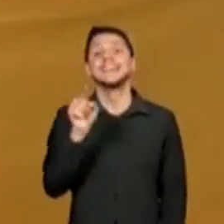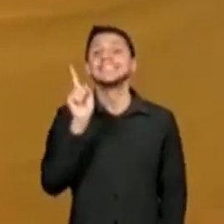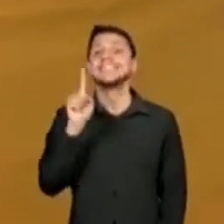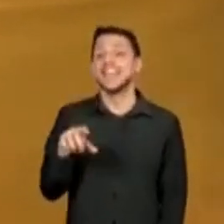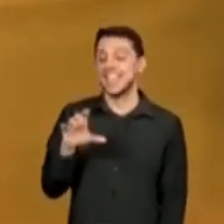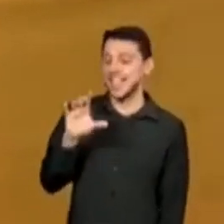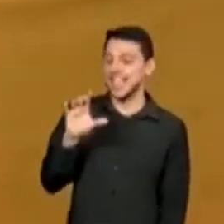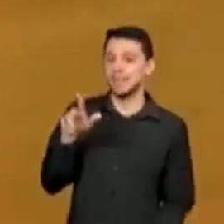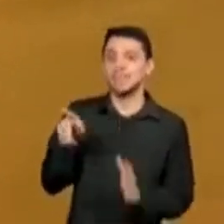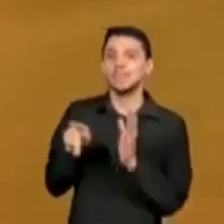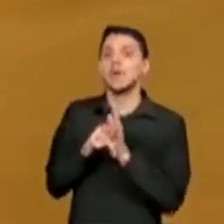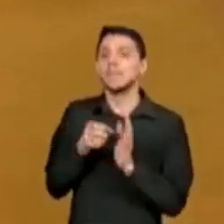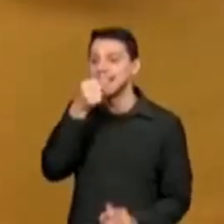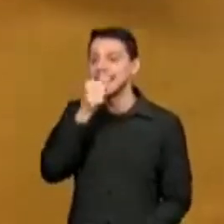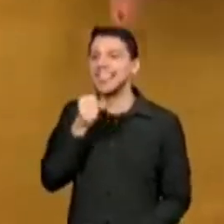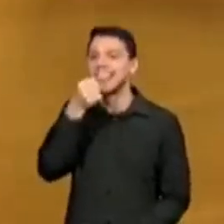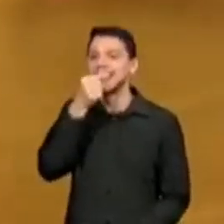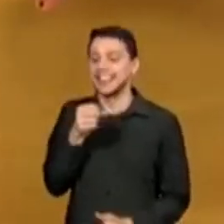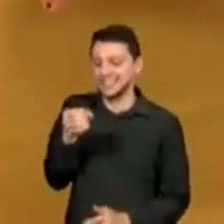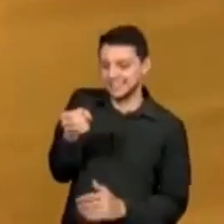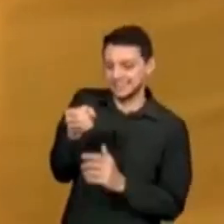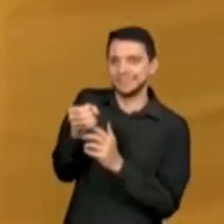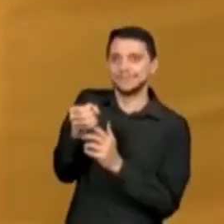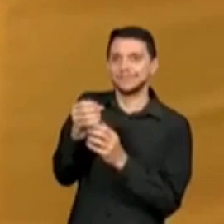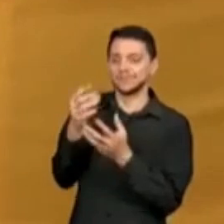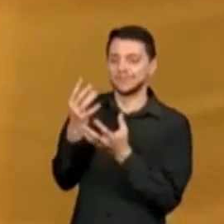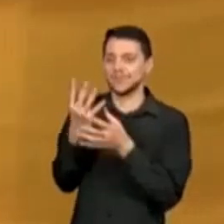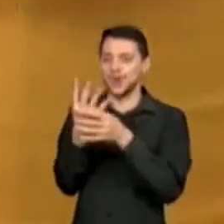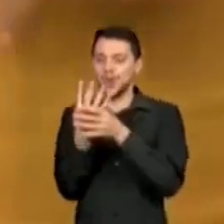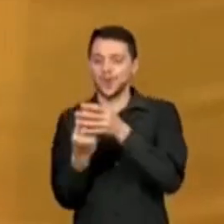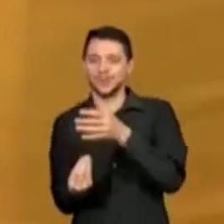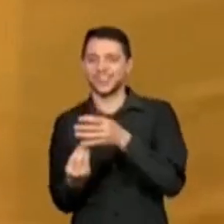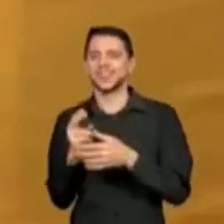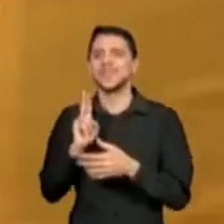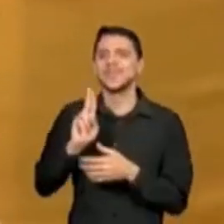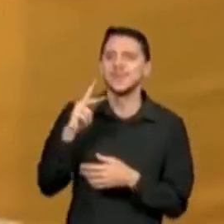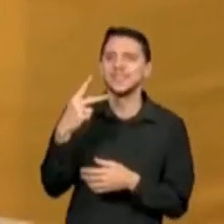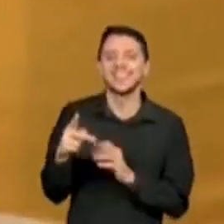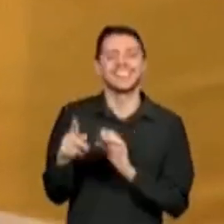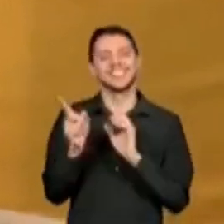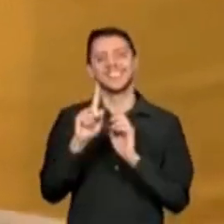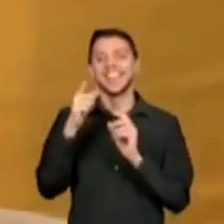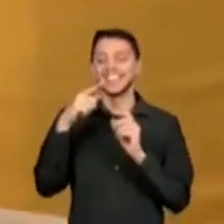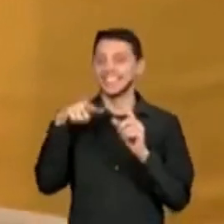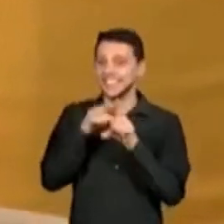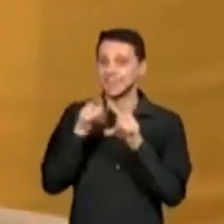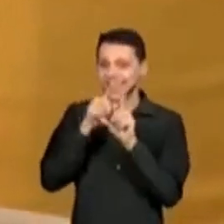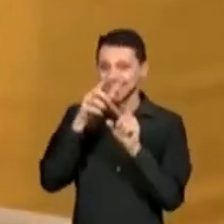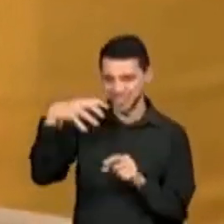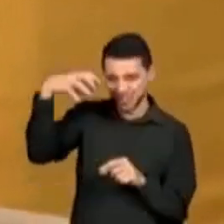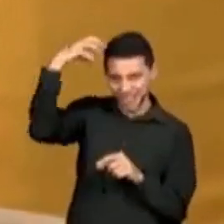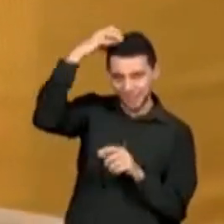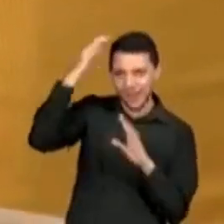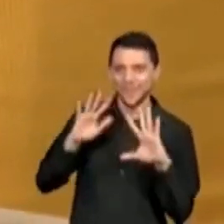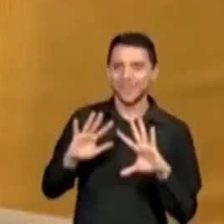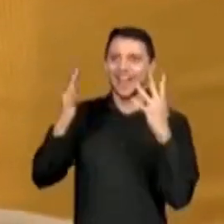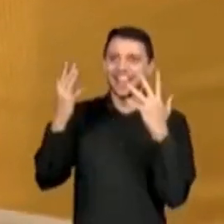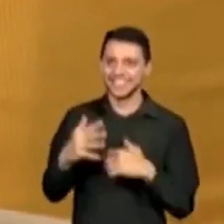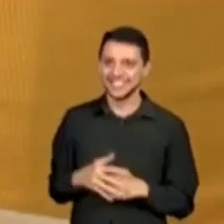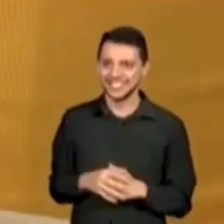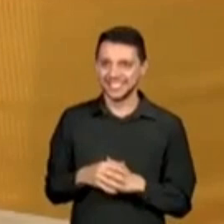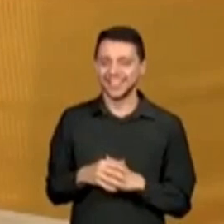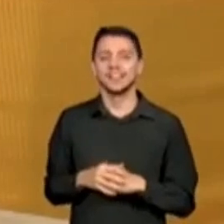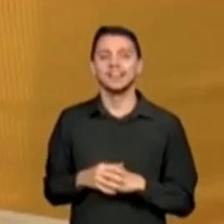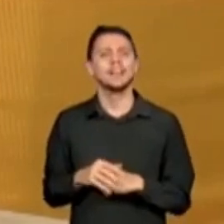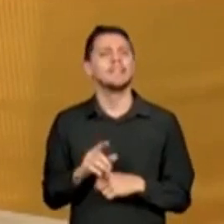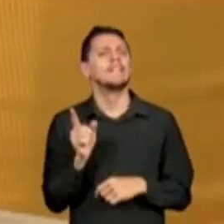certeza. Ou um chapéu de festa. Inclusive, esse é o nome dele. Não, Ah, é? mentira, não é. Como é o nome desse? Você lembra? Pirâmide?